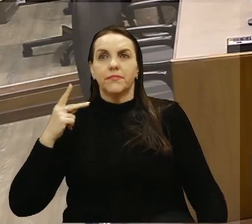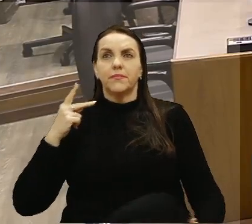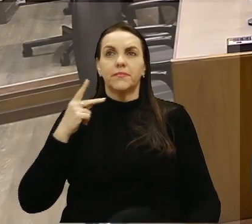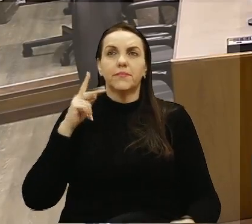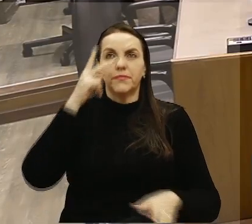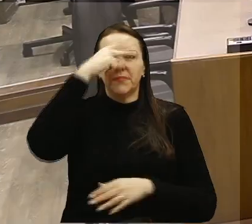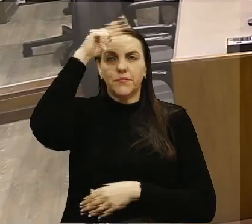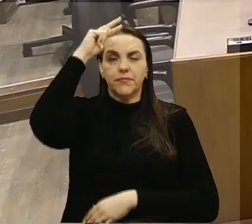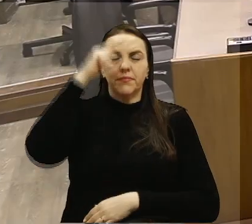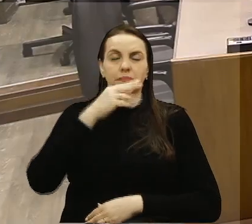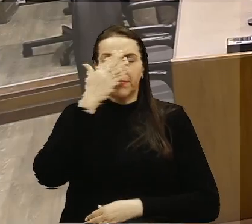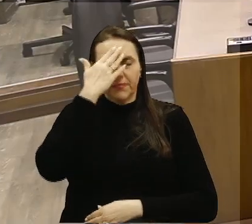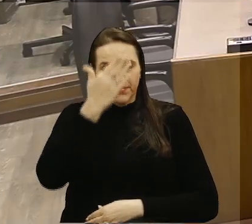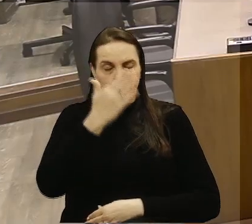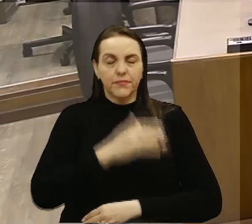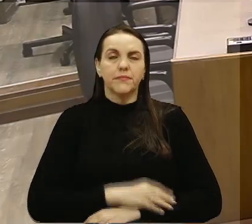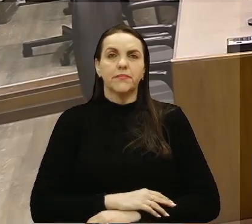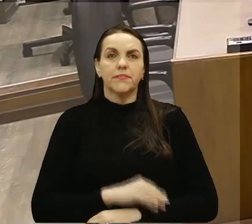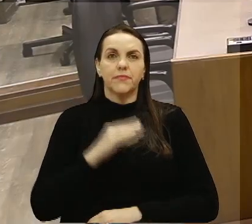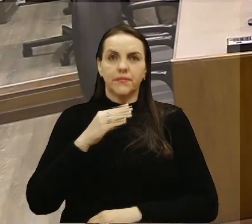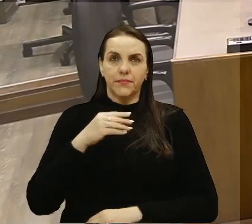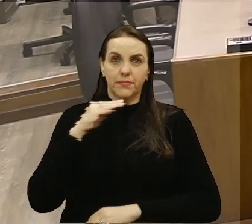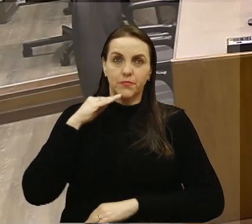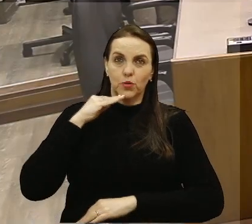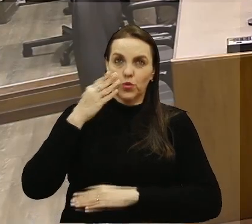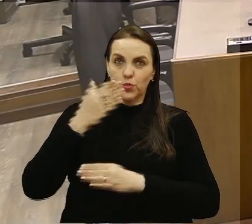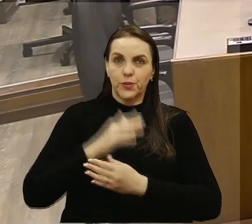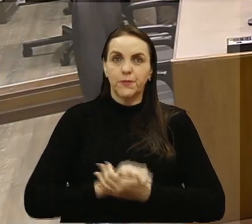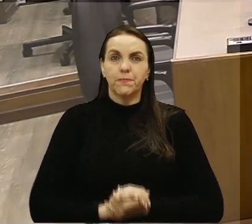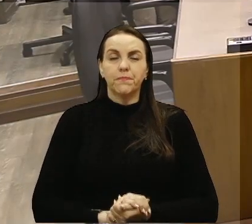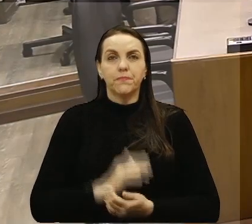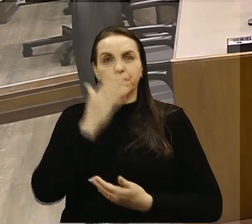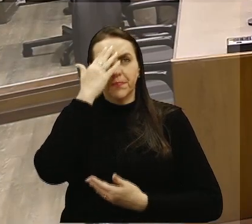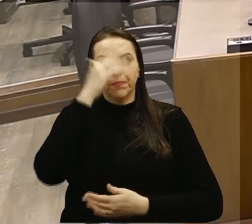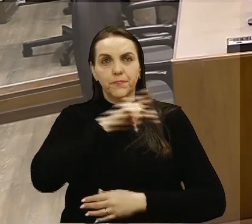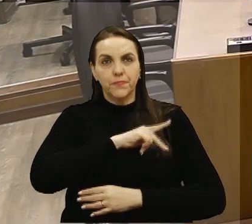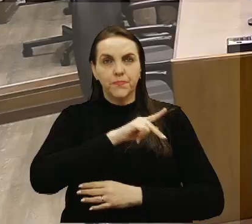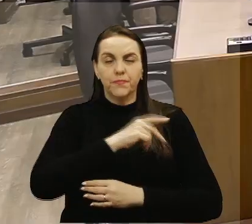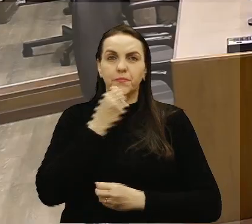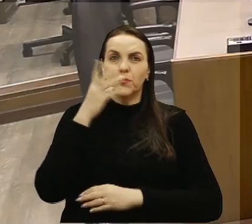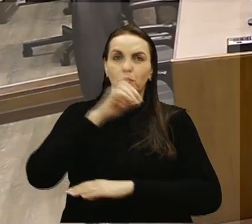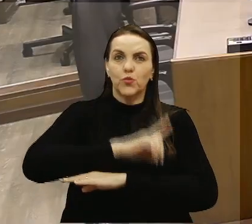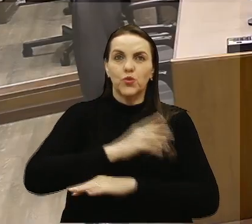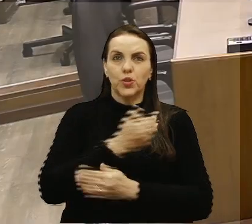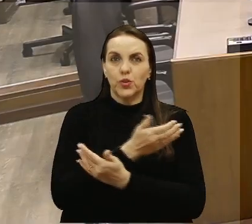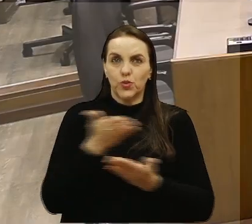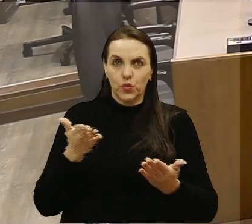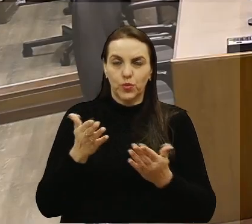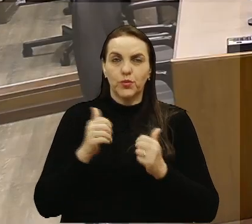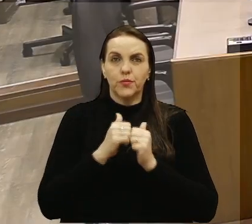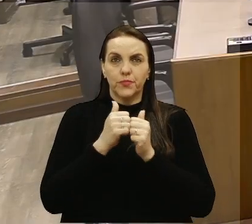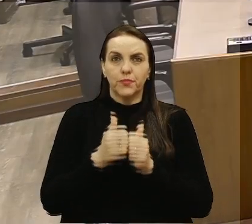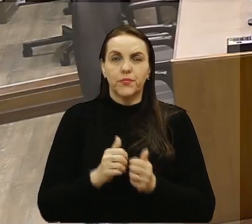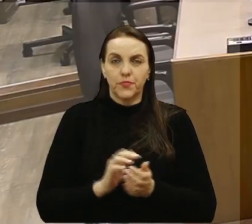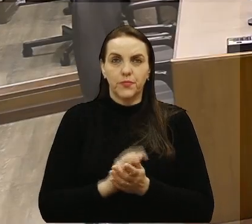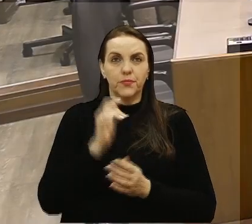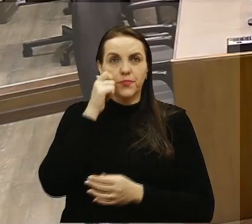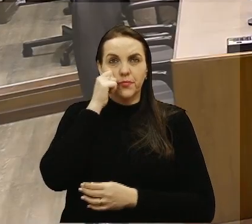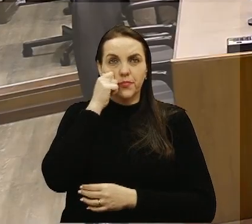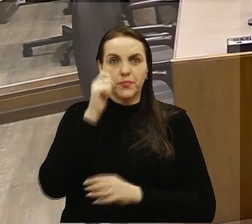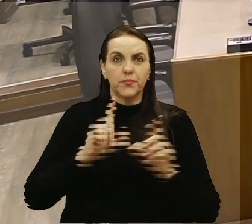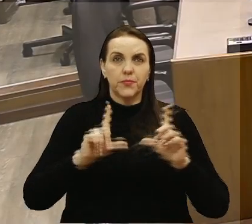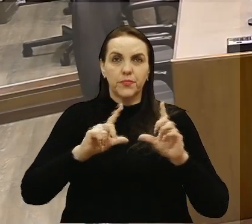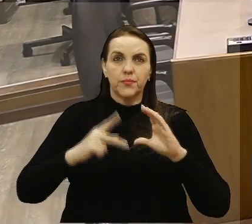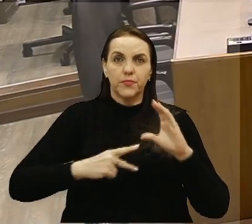da Rosa. Com a palavra, vereador Alexandre Bortoluz. Obrigado, presidente. Bom dia a todos que nos acompanham presencialmente pela TV